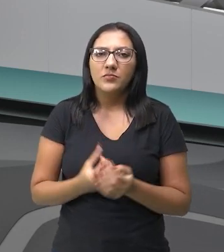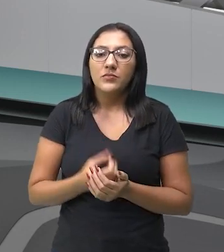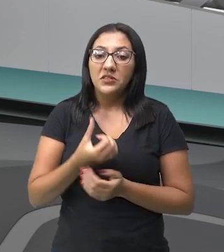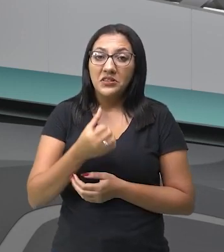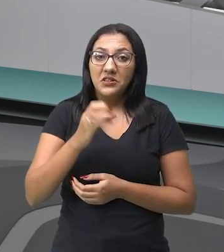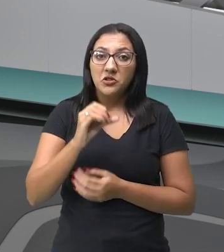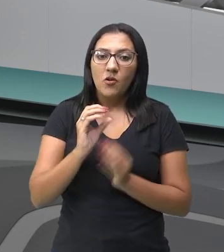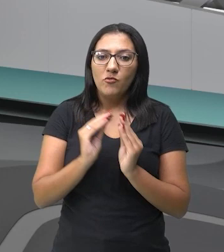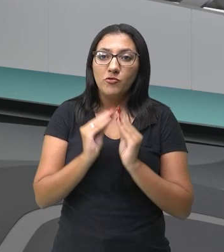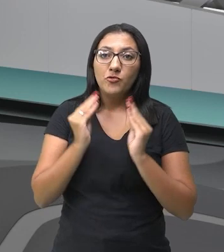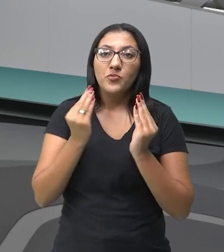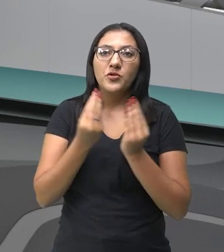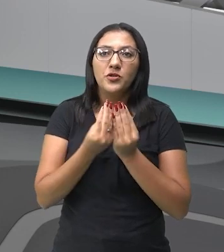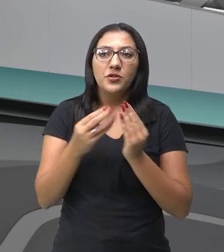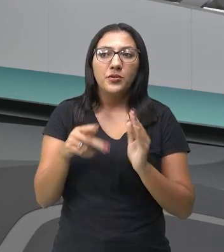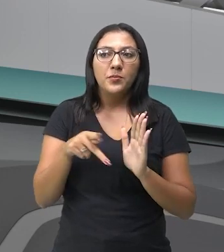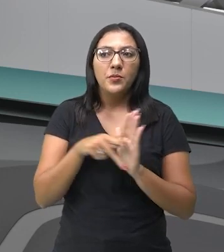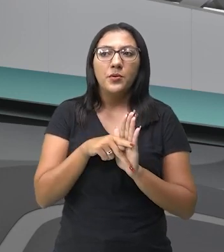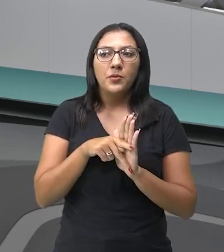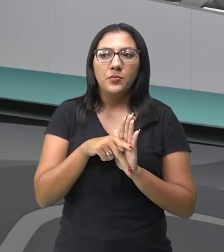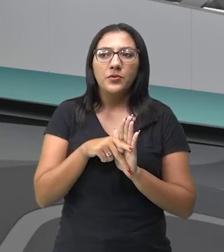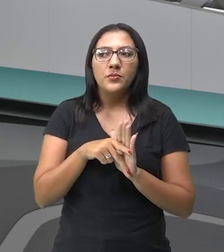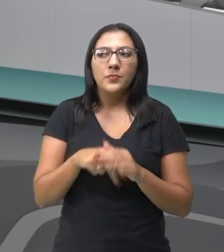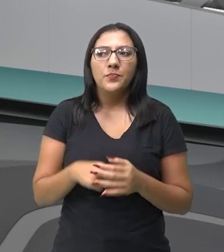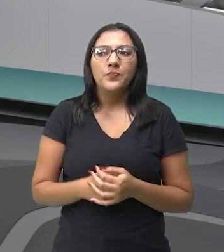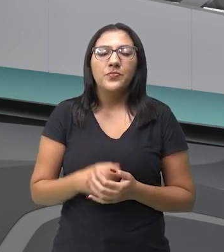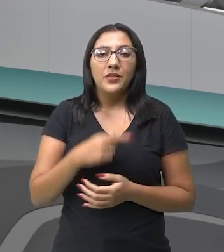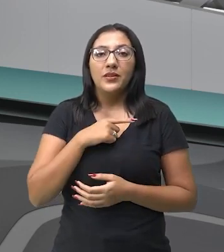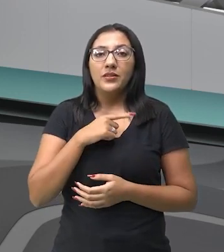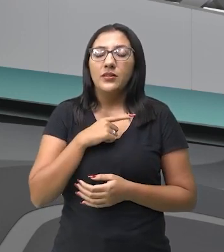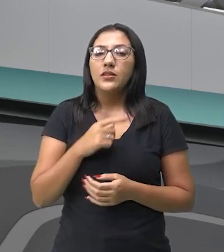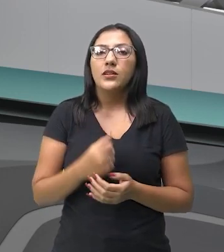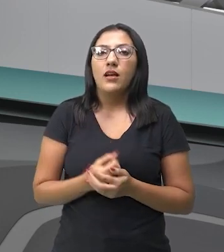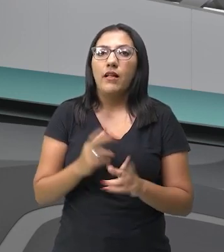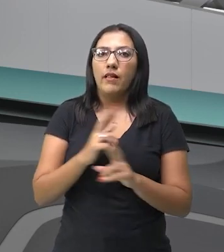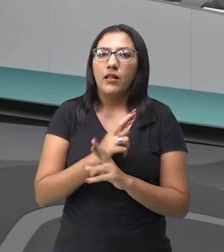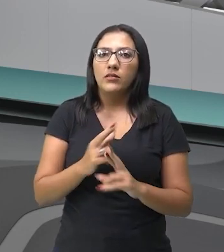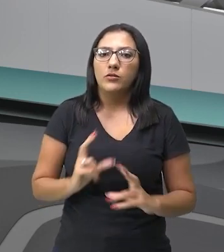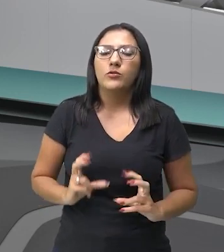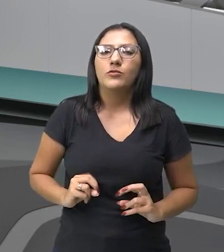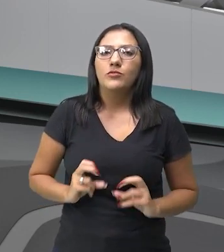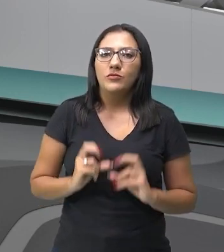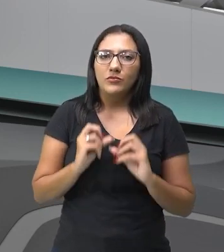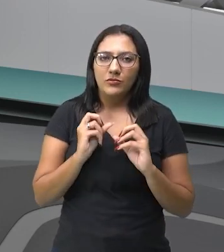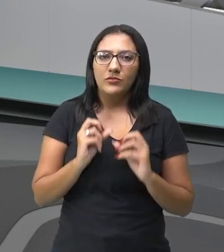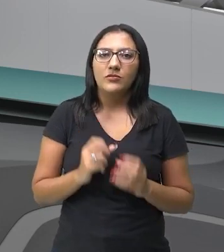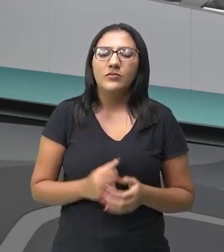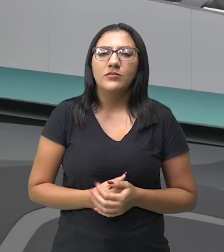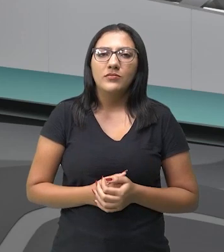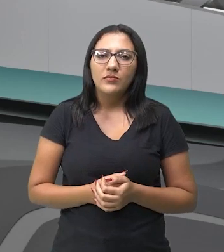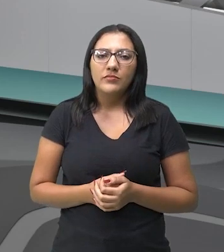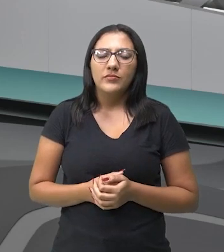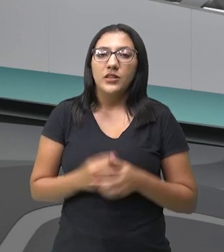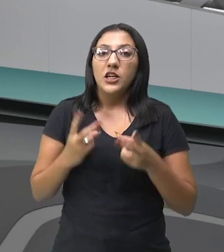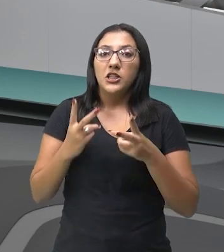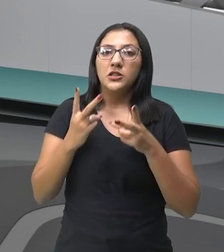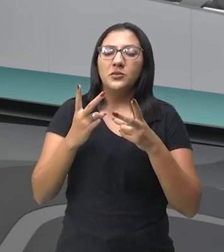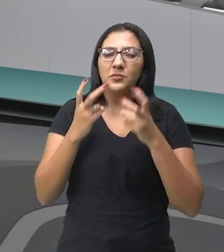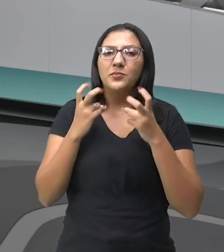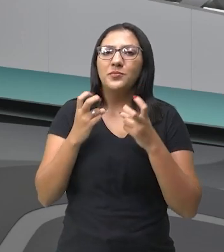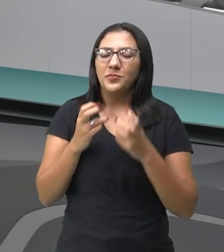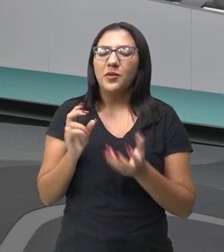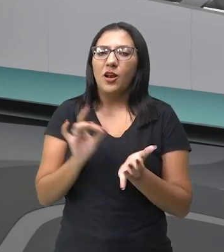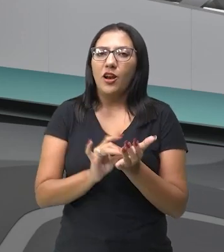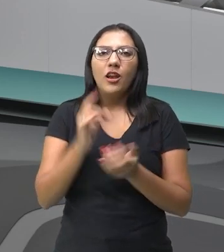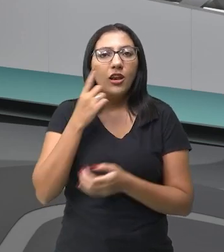observar justamente que ele vai a todo momento combinando texto escrito, informação numérica e